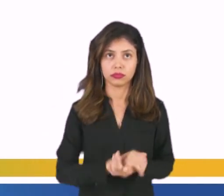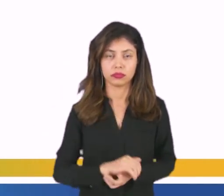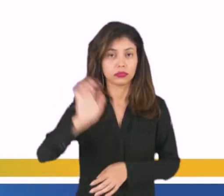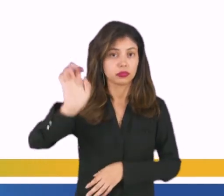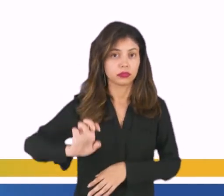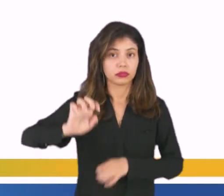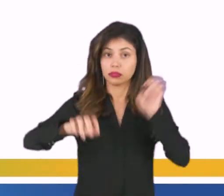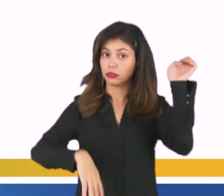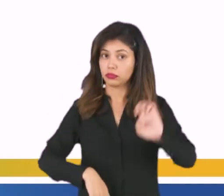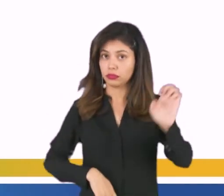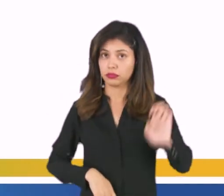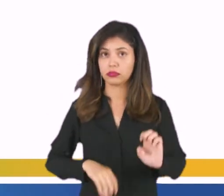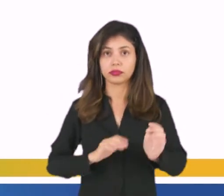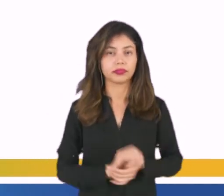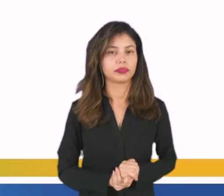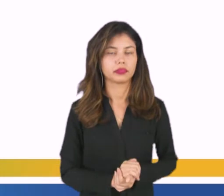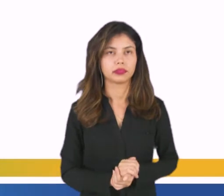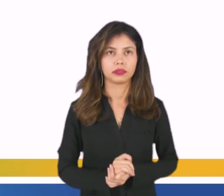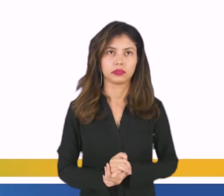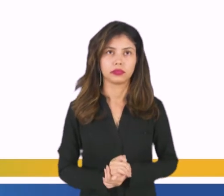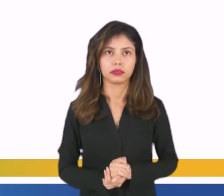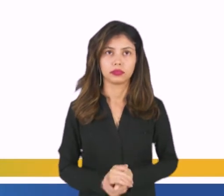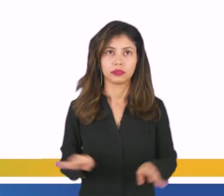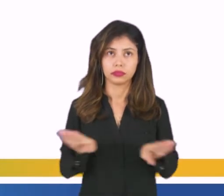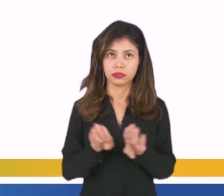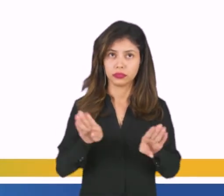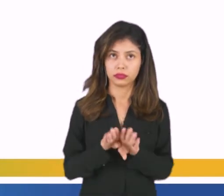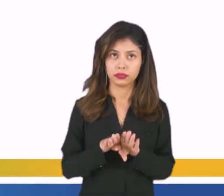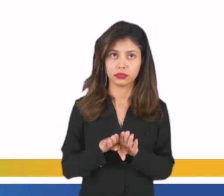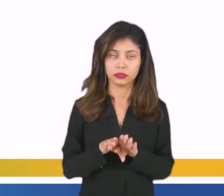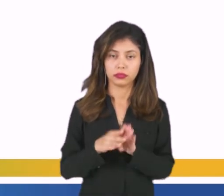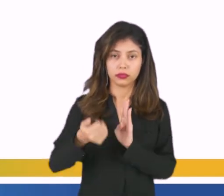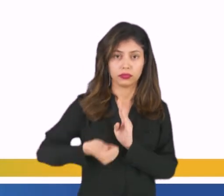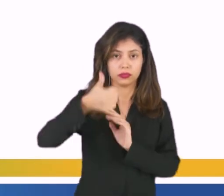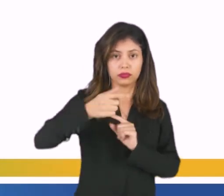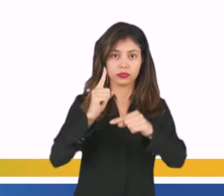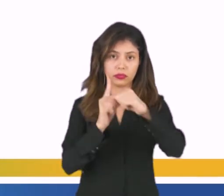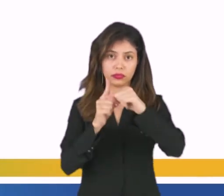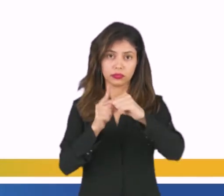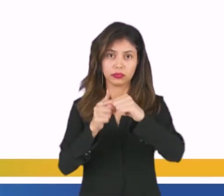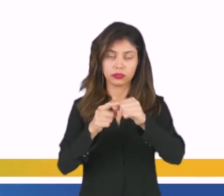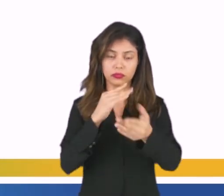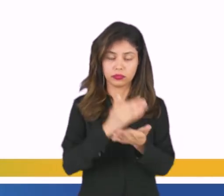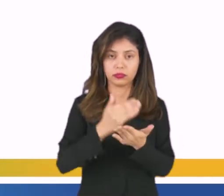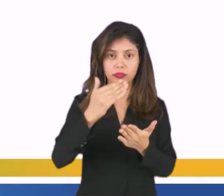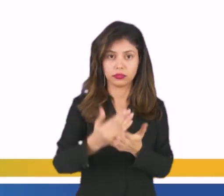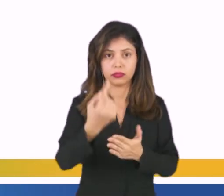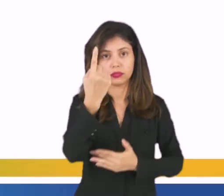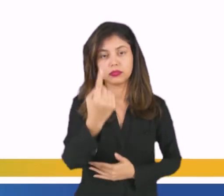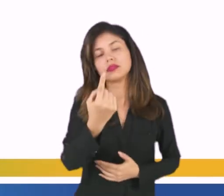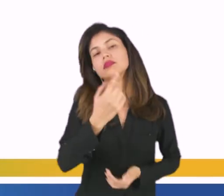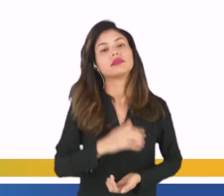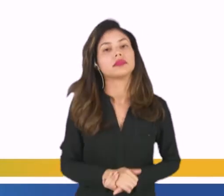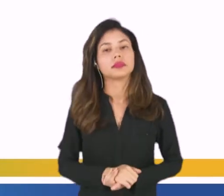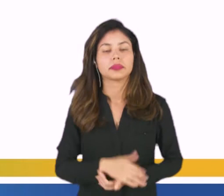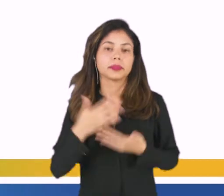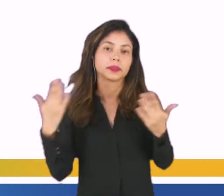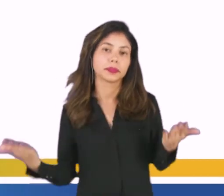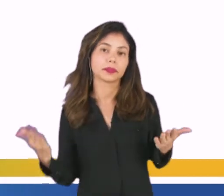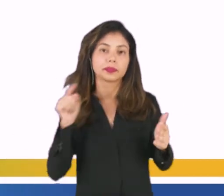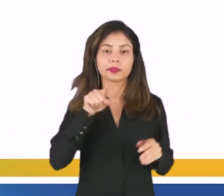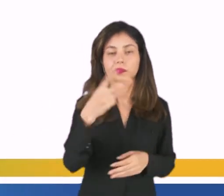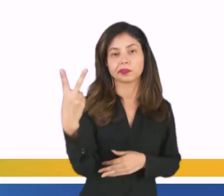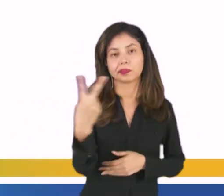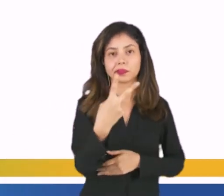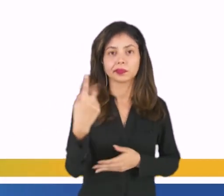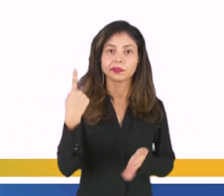esquerda. Assim como ele estará também positivo a partir do 1. Né? Então, são